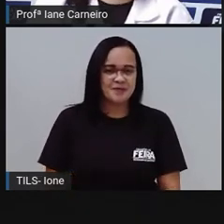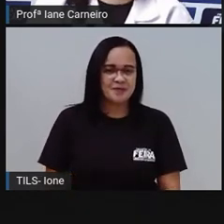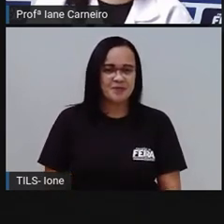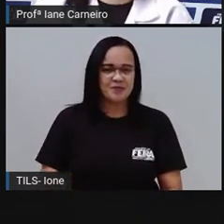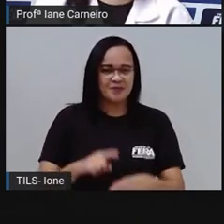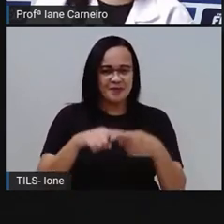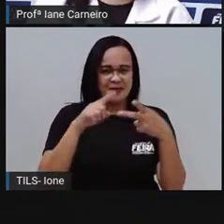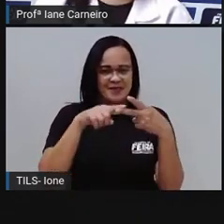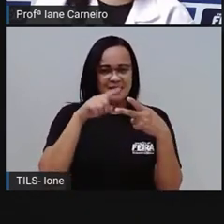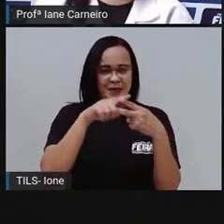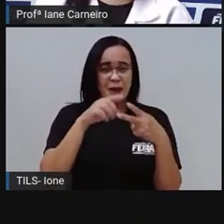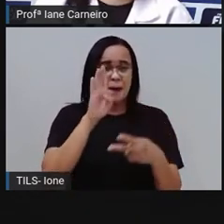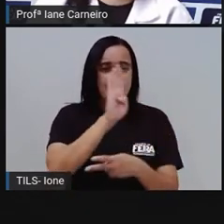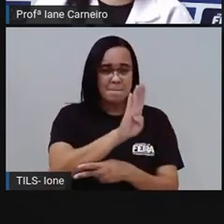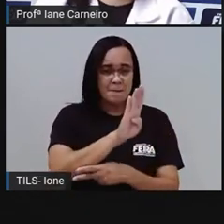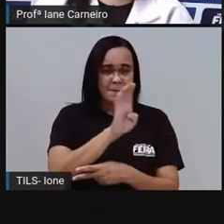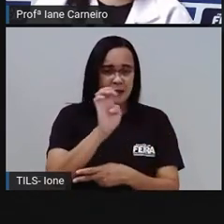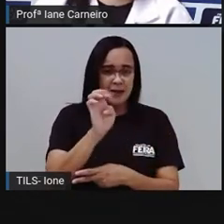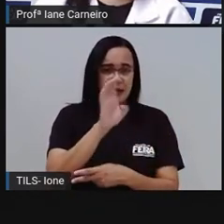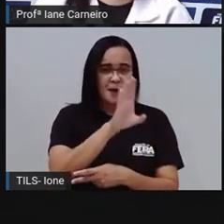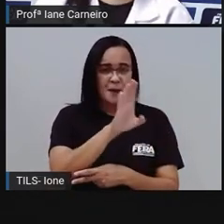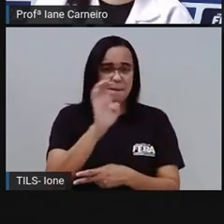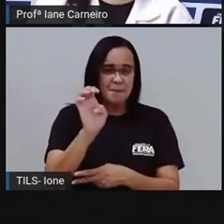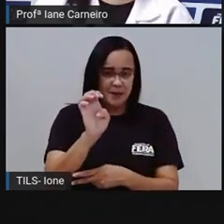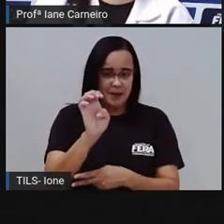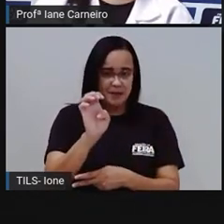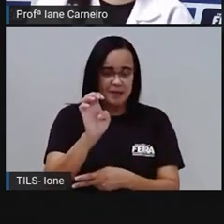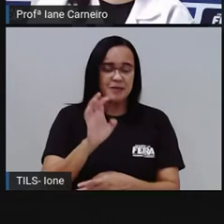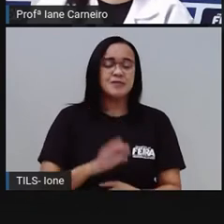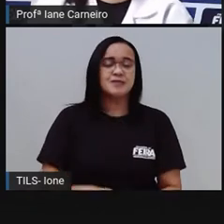Dois barrigudos, ó.